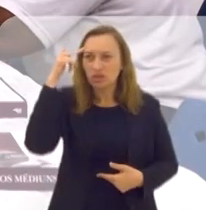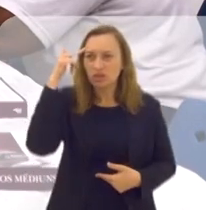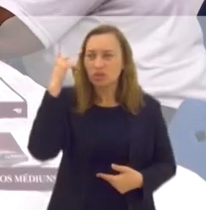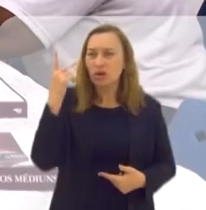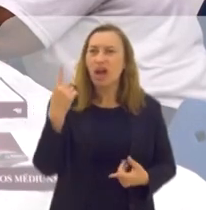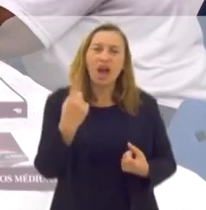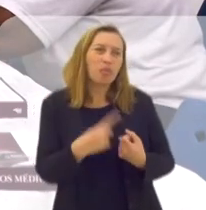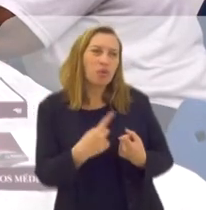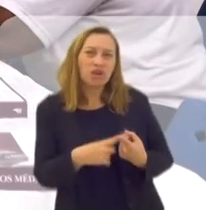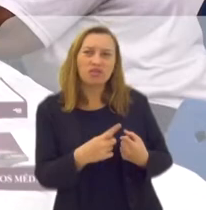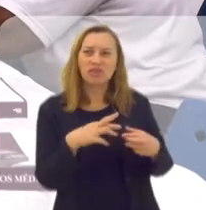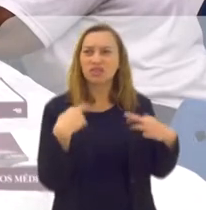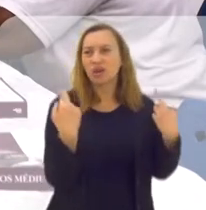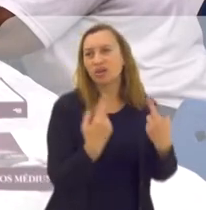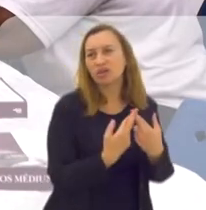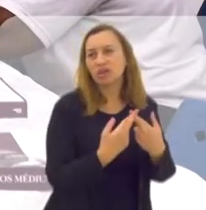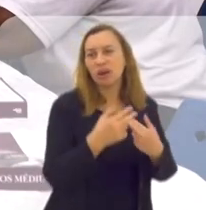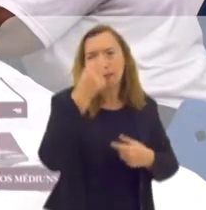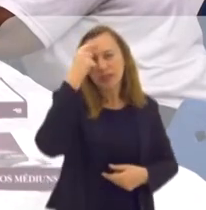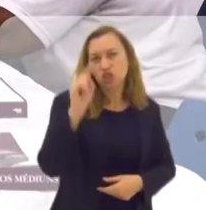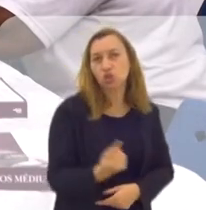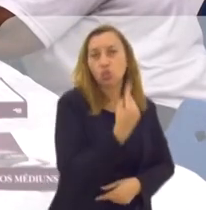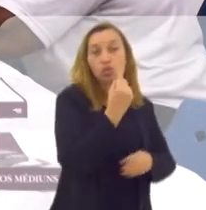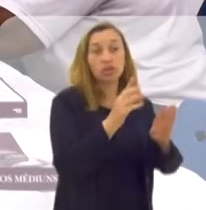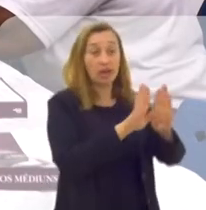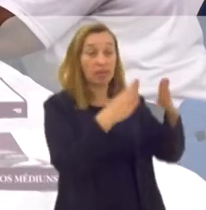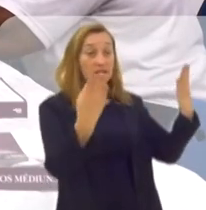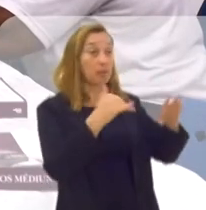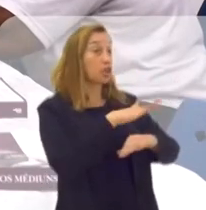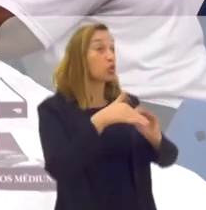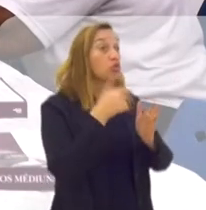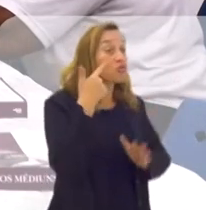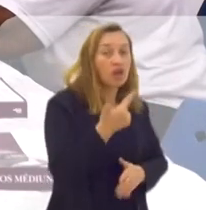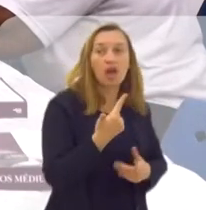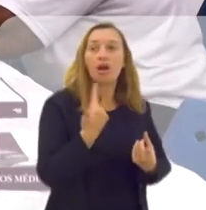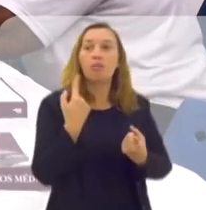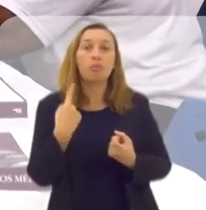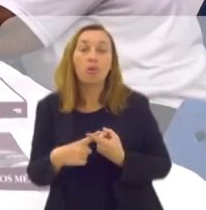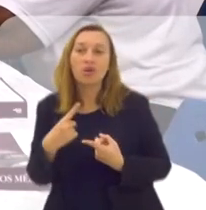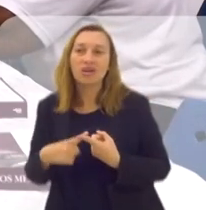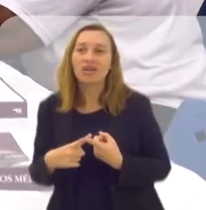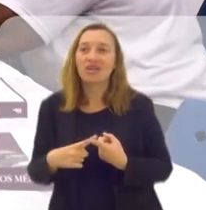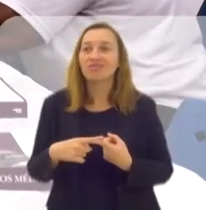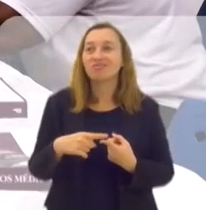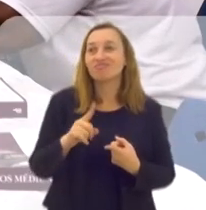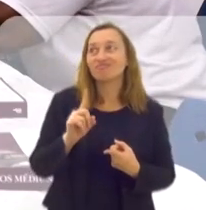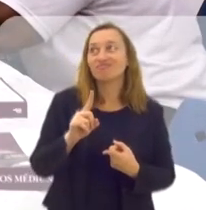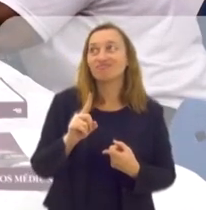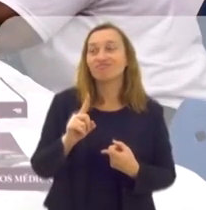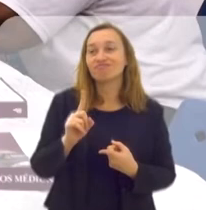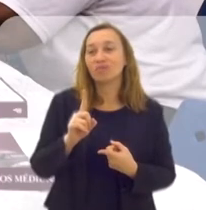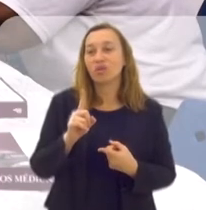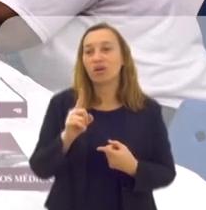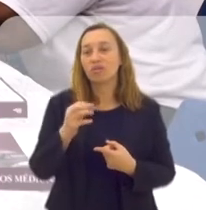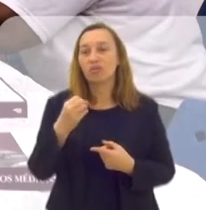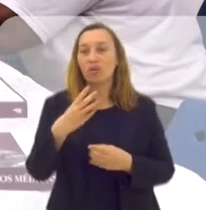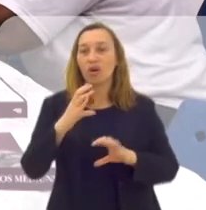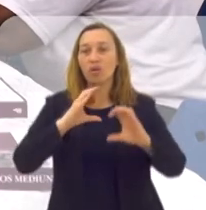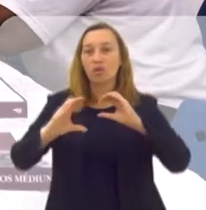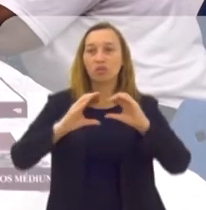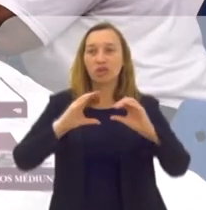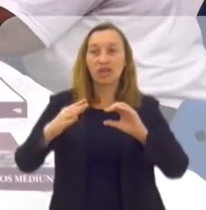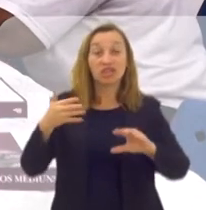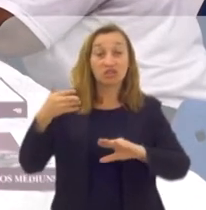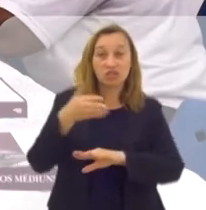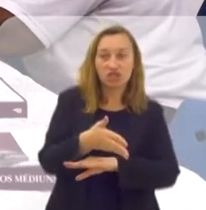muitas pessoas dizem, por que não faz a reunião mediúnica aberta, né, para todo mundo ver? Porque nem sempre a comunicação